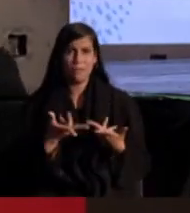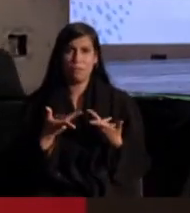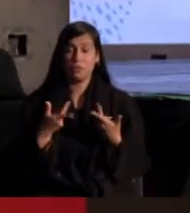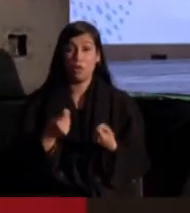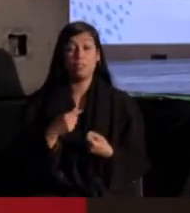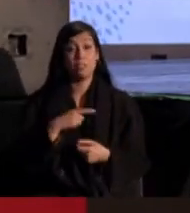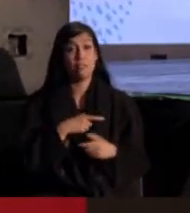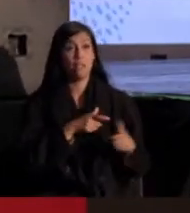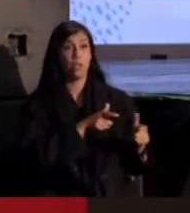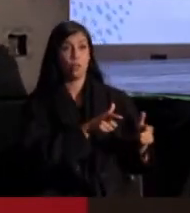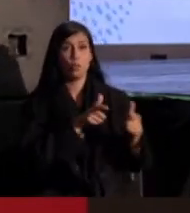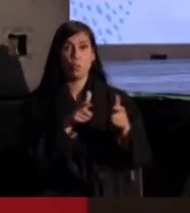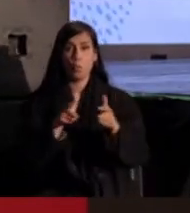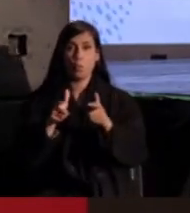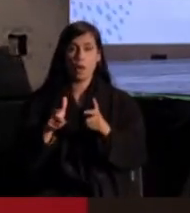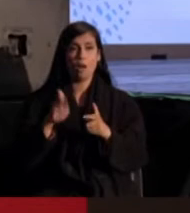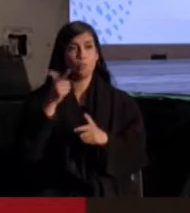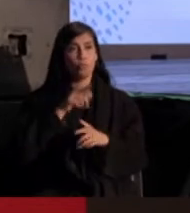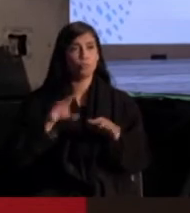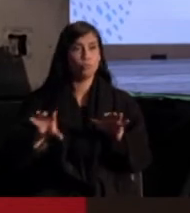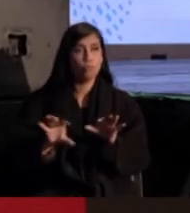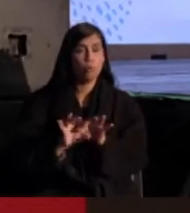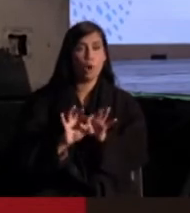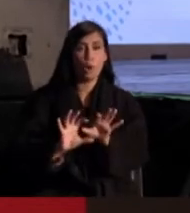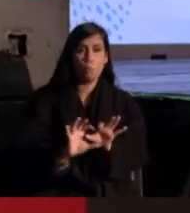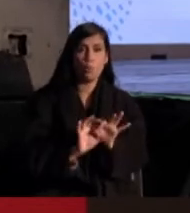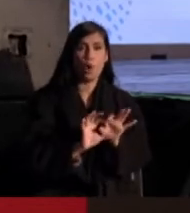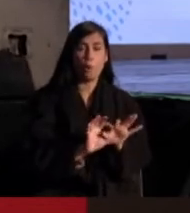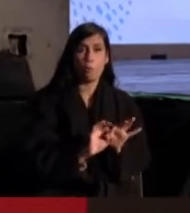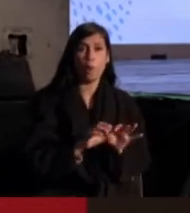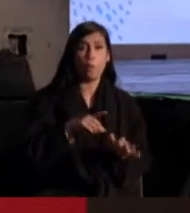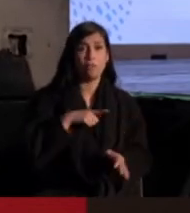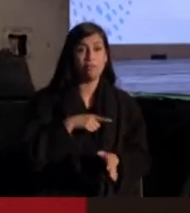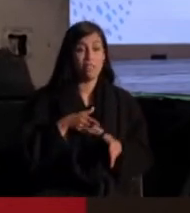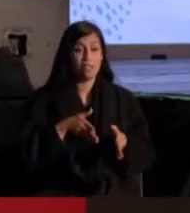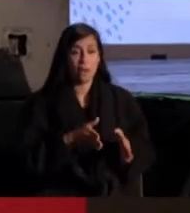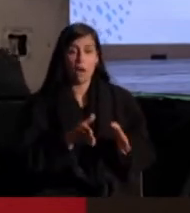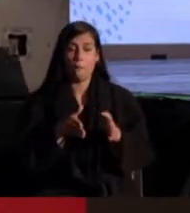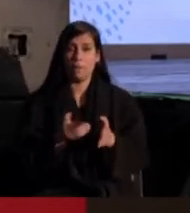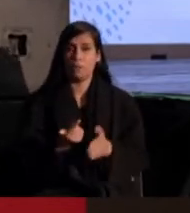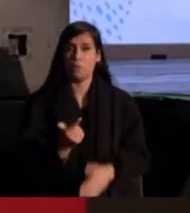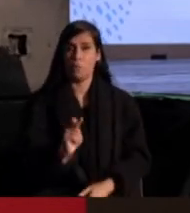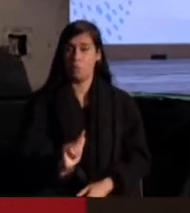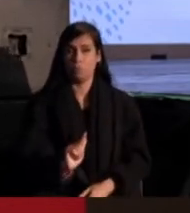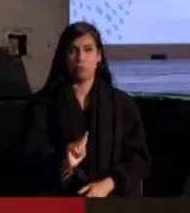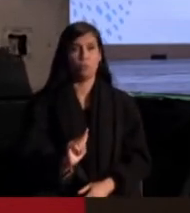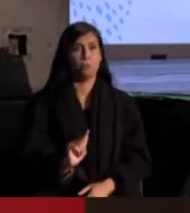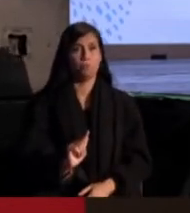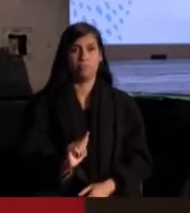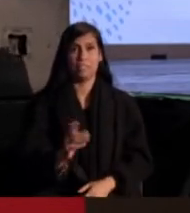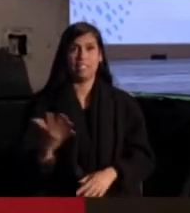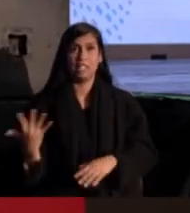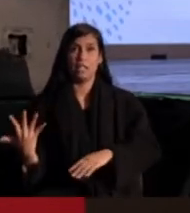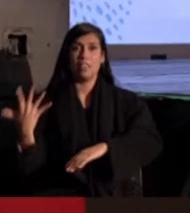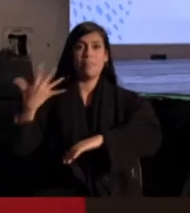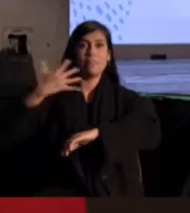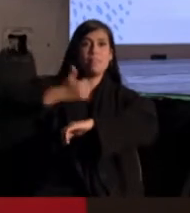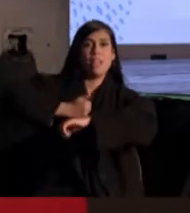definindo, e eu entrei nele por um outro caminho, que é o caminho da